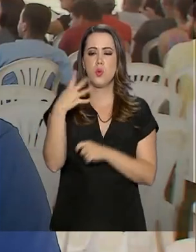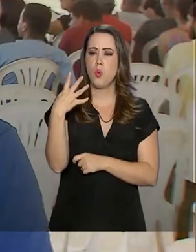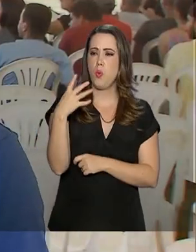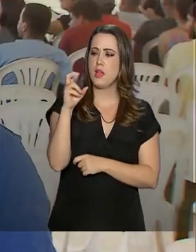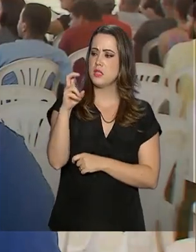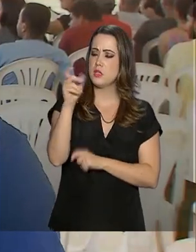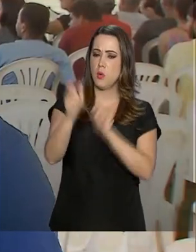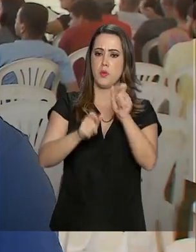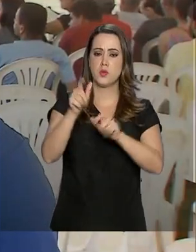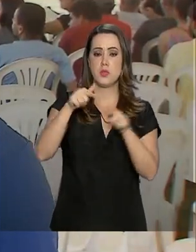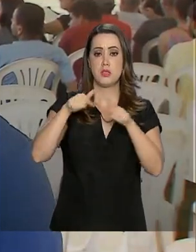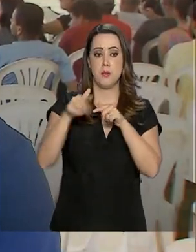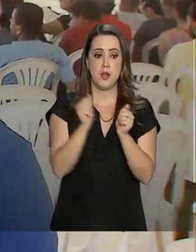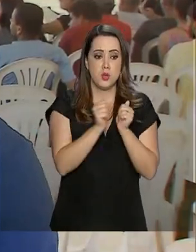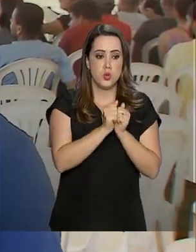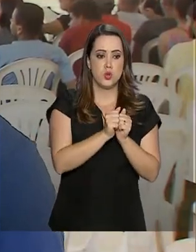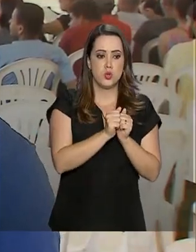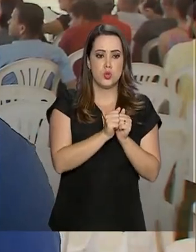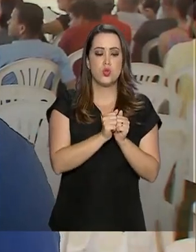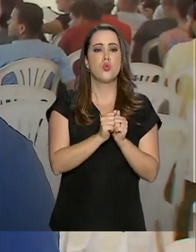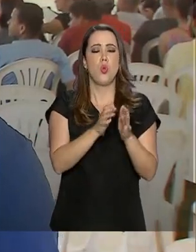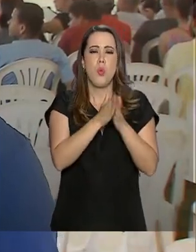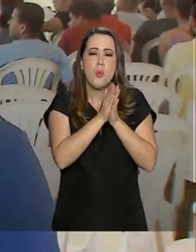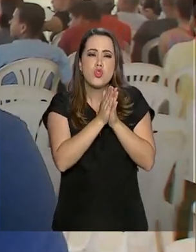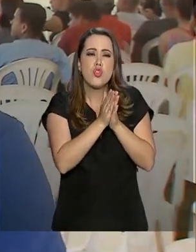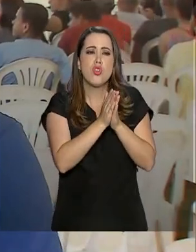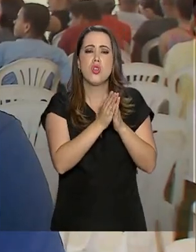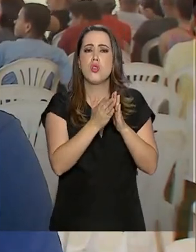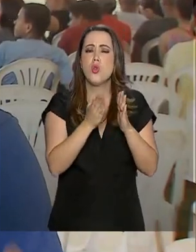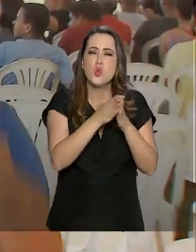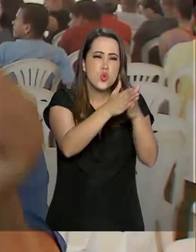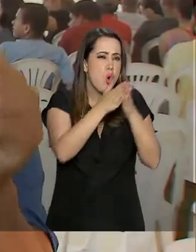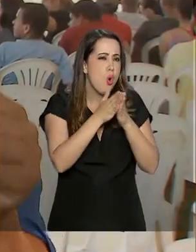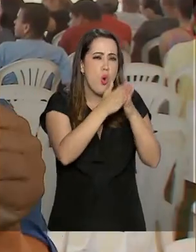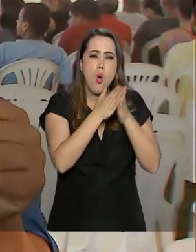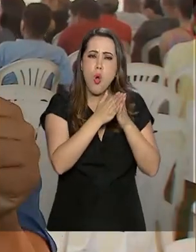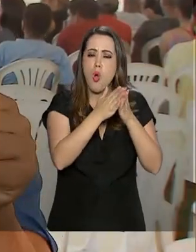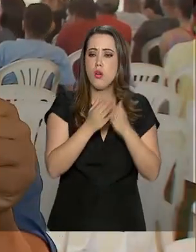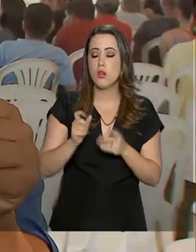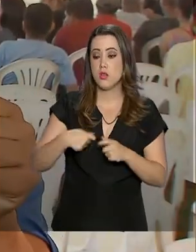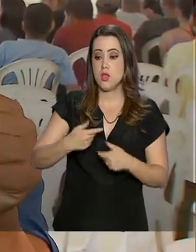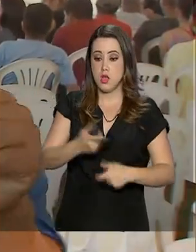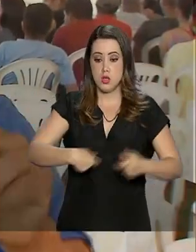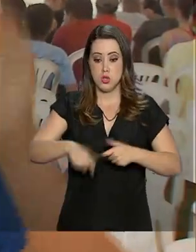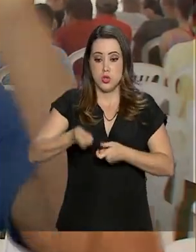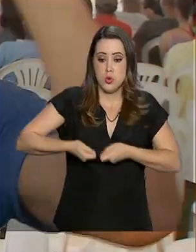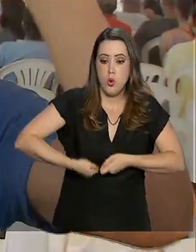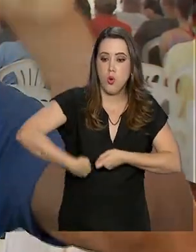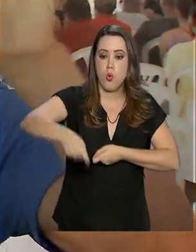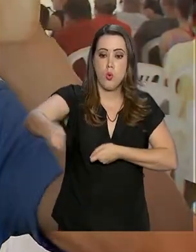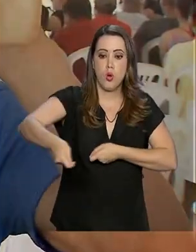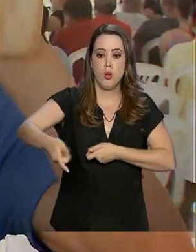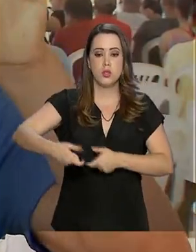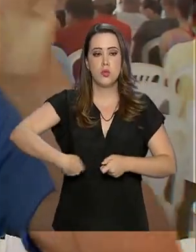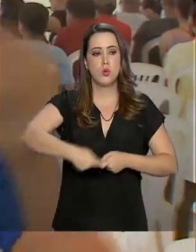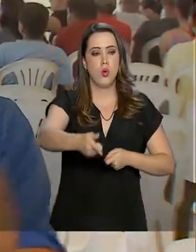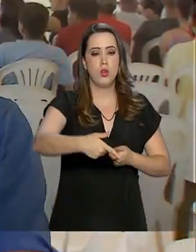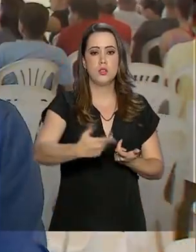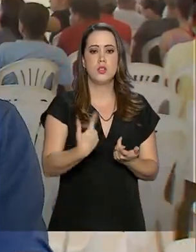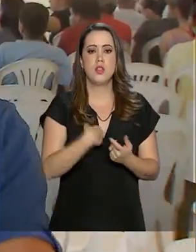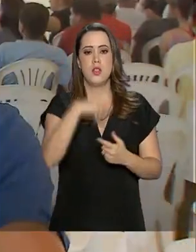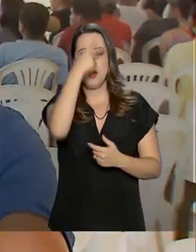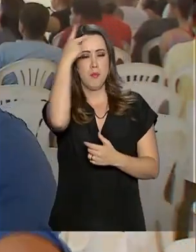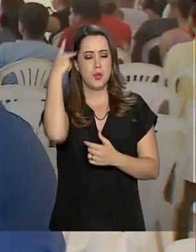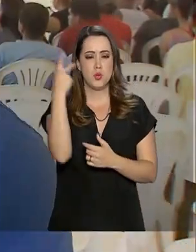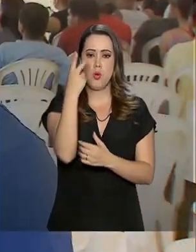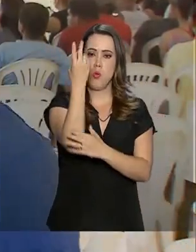4, 5 gente que trabalhava na horta, na lama, pedindo socorro, na lama lá. Socorro, socorro, nós foi tentando jogar a corda e tudo, eles foi afundando aos poucos para dentro,